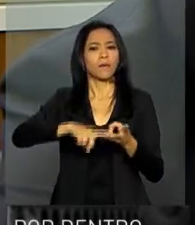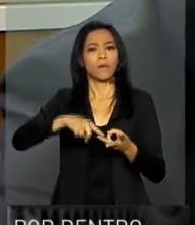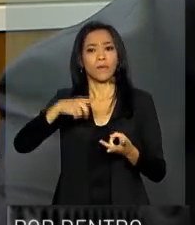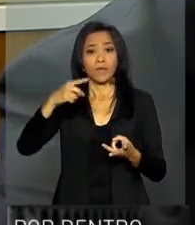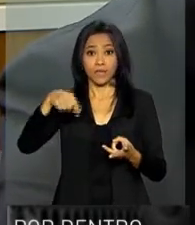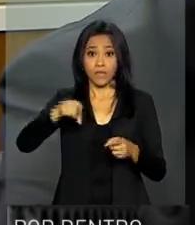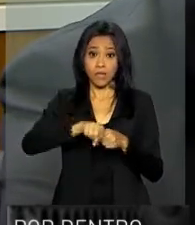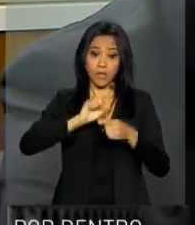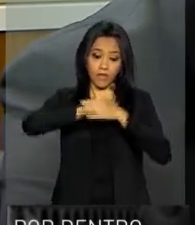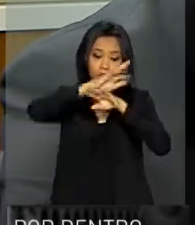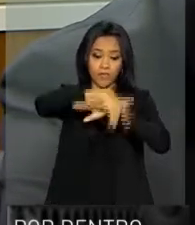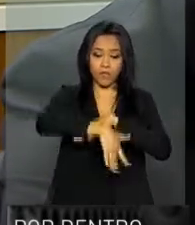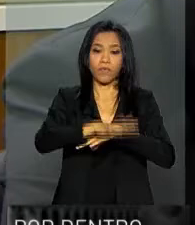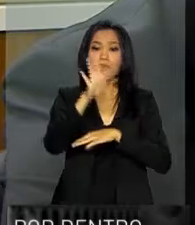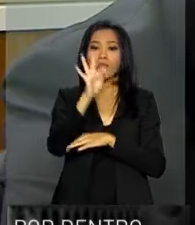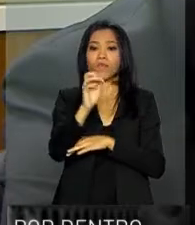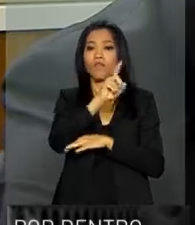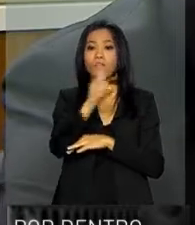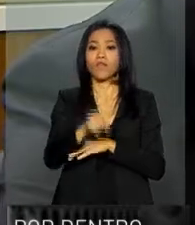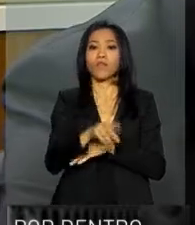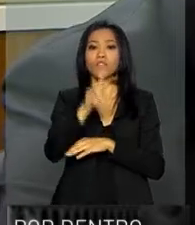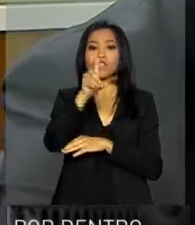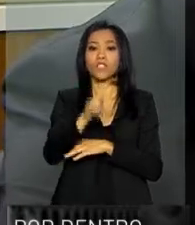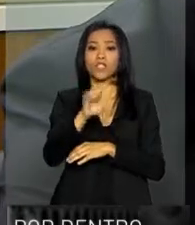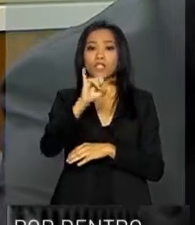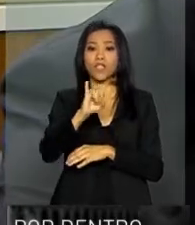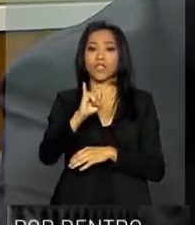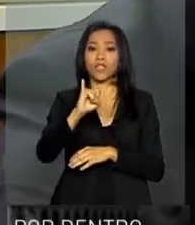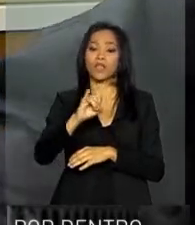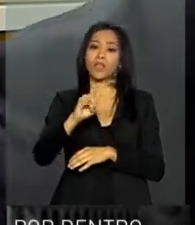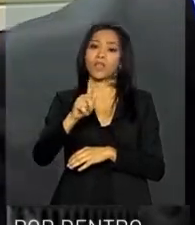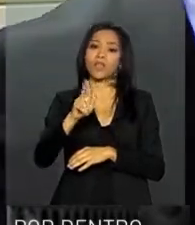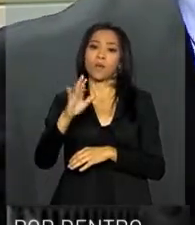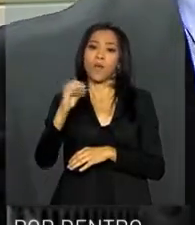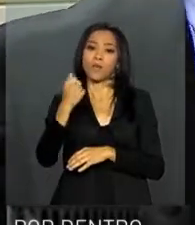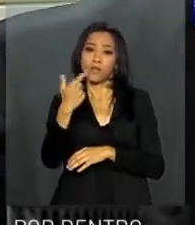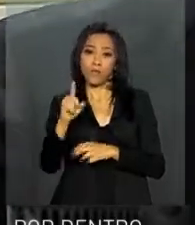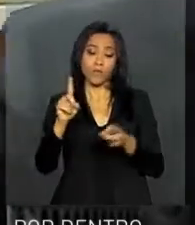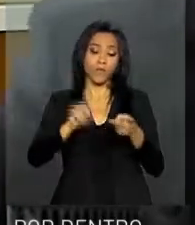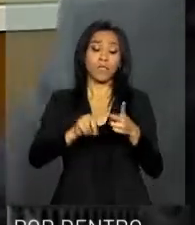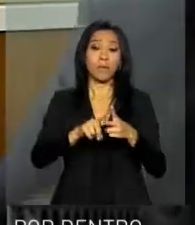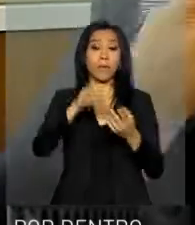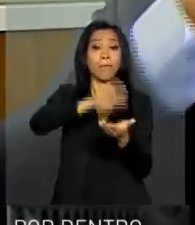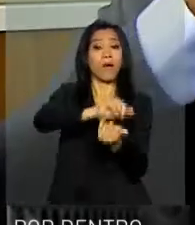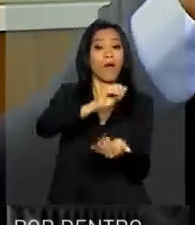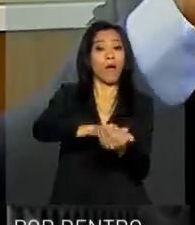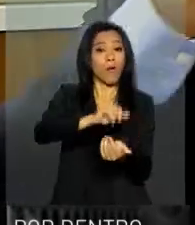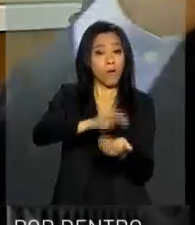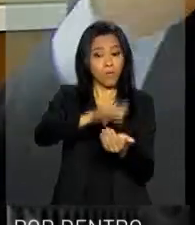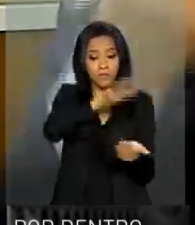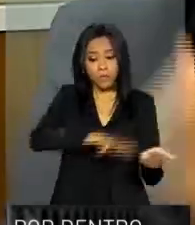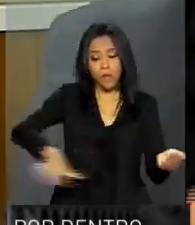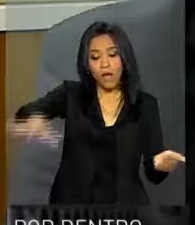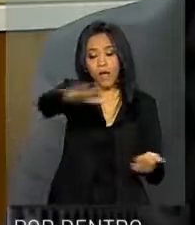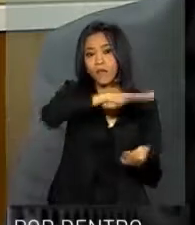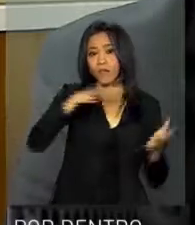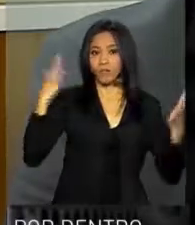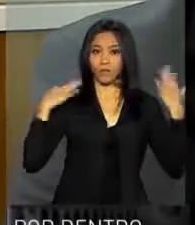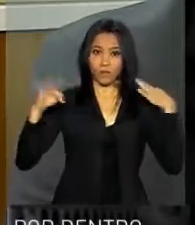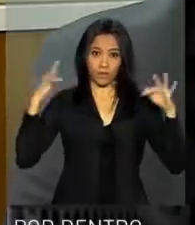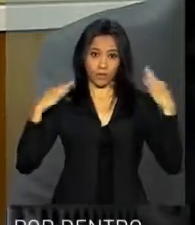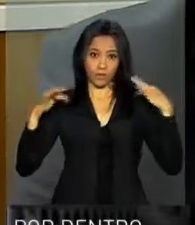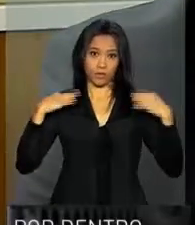turístico do brasil em palmas 1º distrito turístico uma zona de 10 milhões de metros quadrados com legislação específica